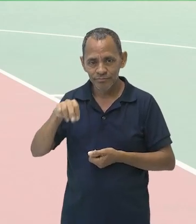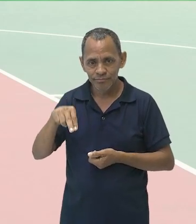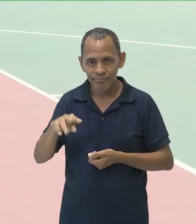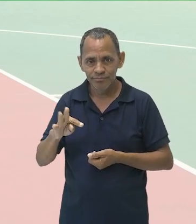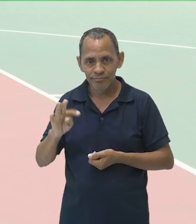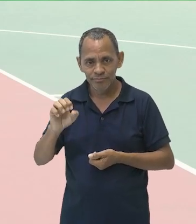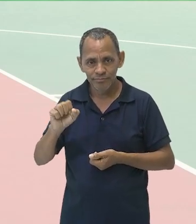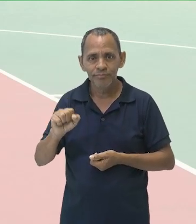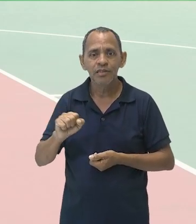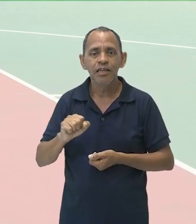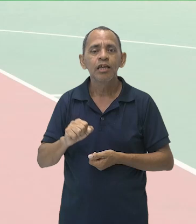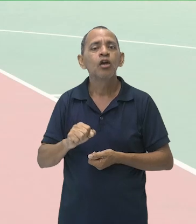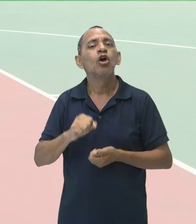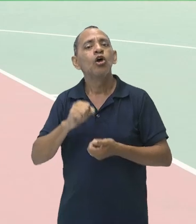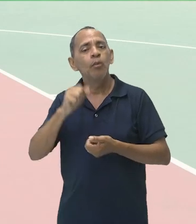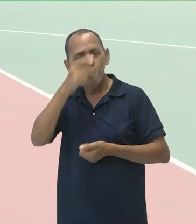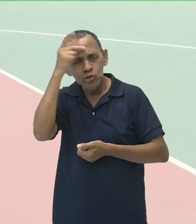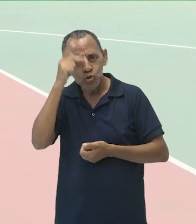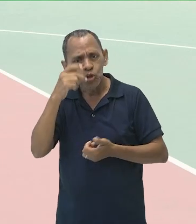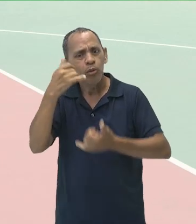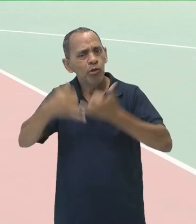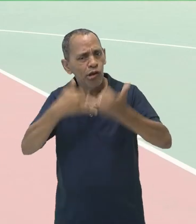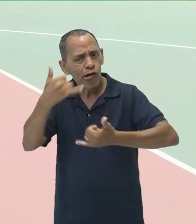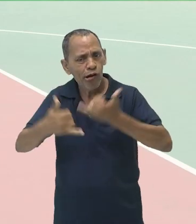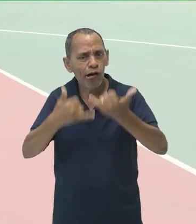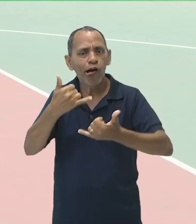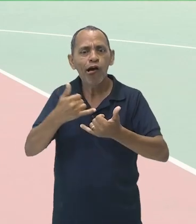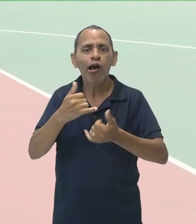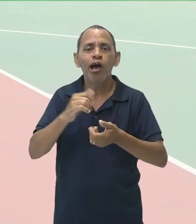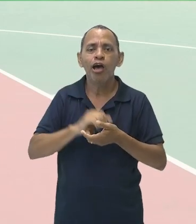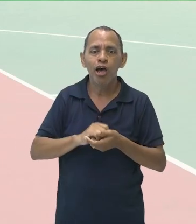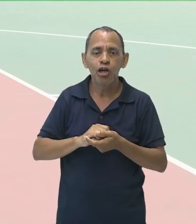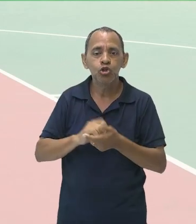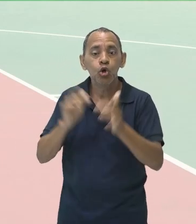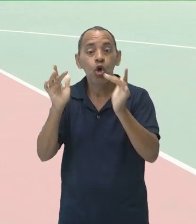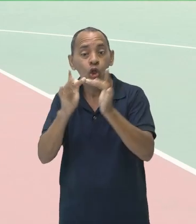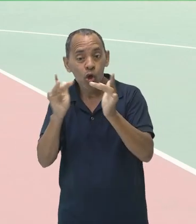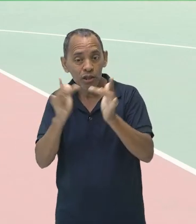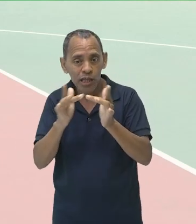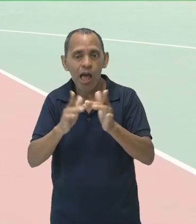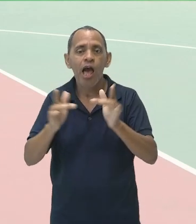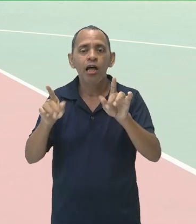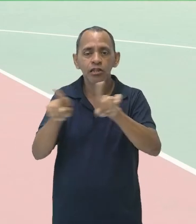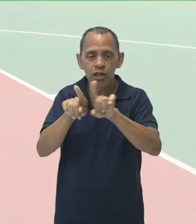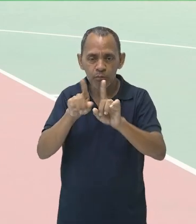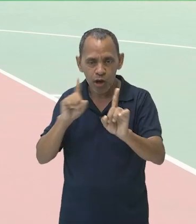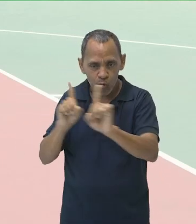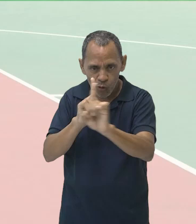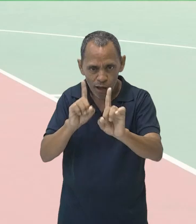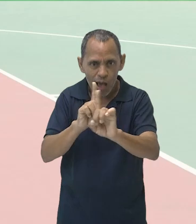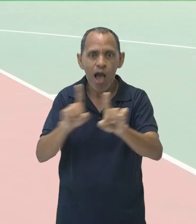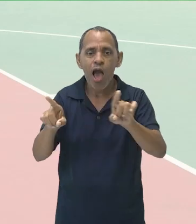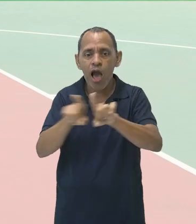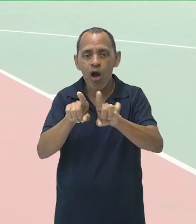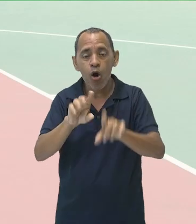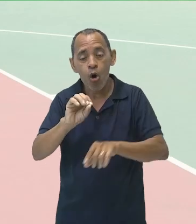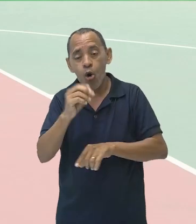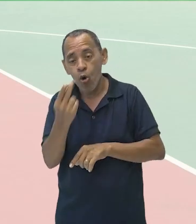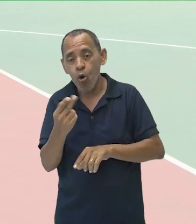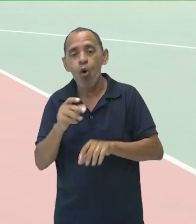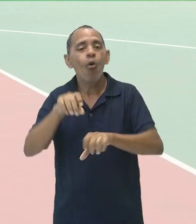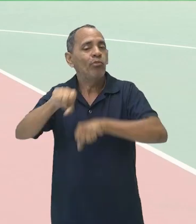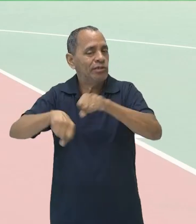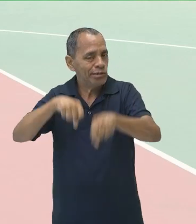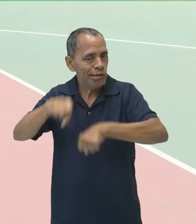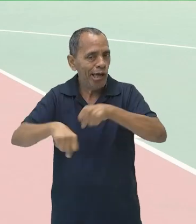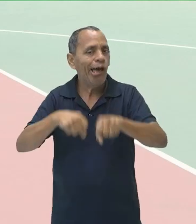de manja, ou quando você está andando de bicicleta, ou quando você está correndo. Uma falta de atenção, você cai e você